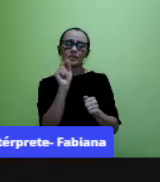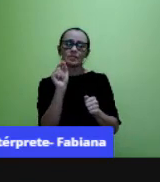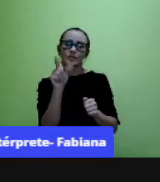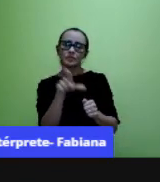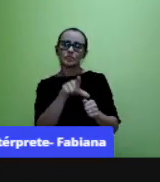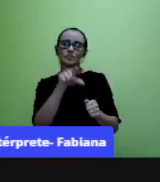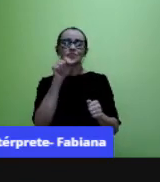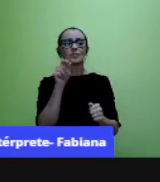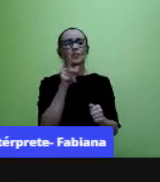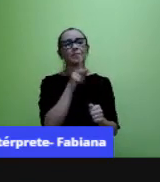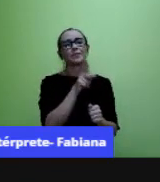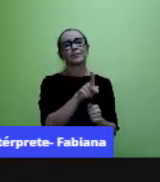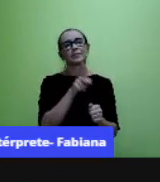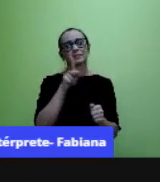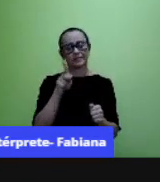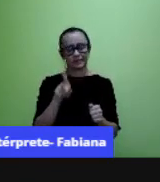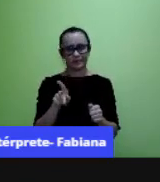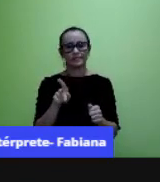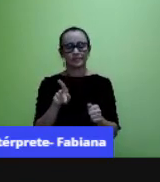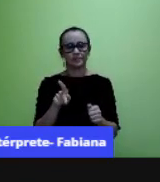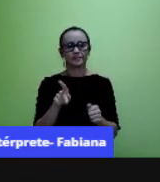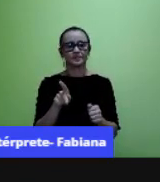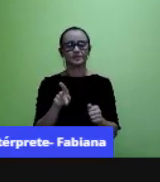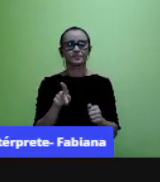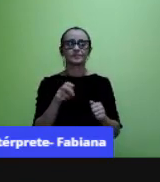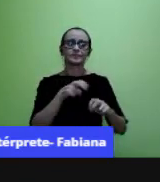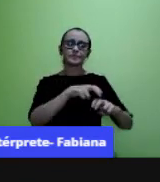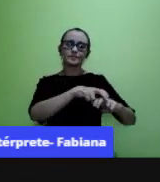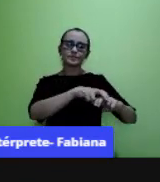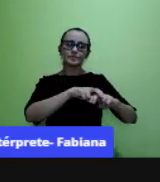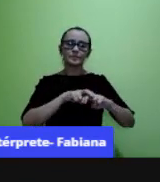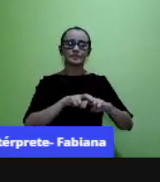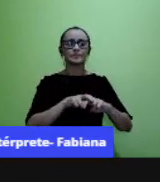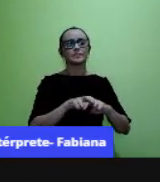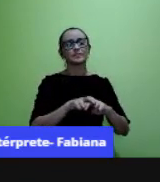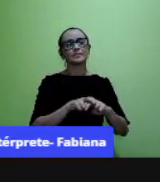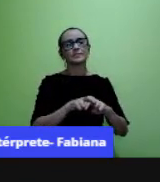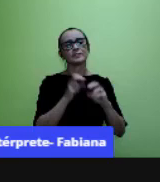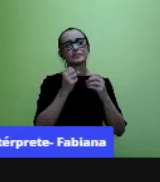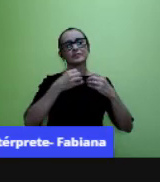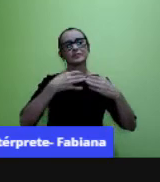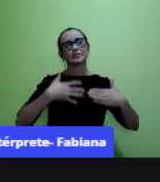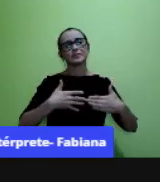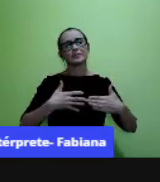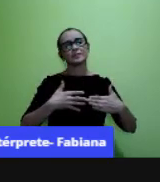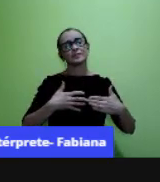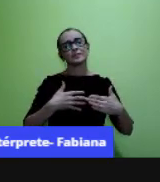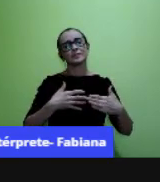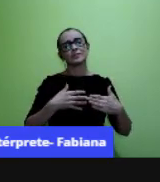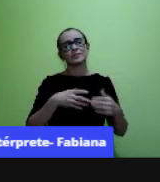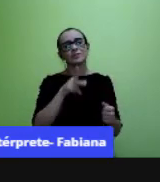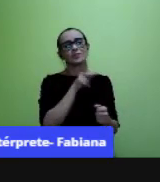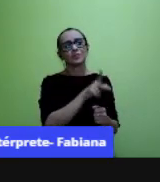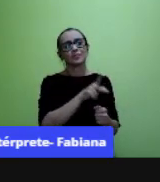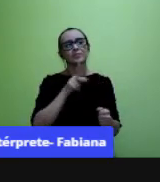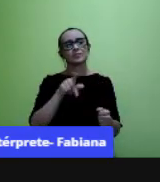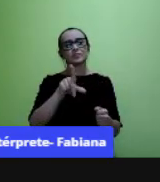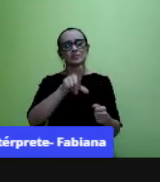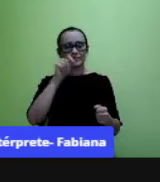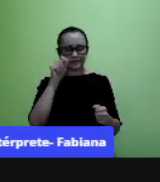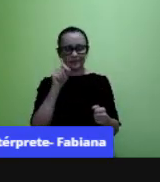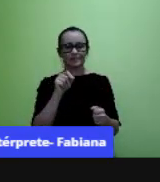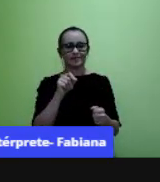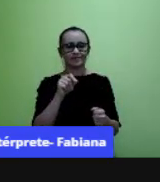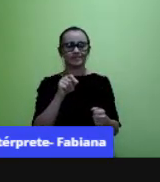é o professor. Por isso que nós falamos que o professor, ele decide. Por mais que o coordenador,